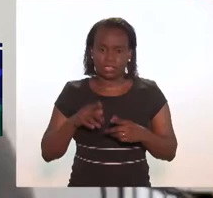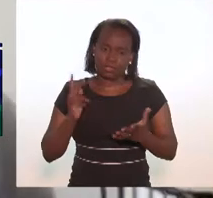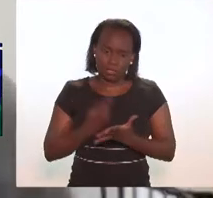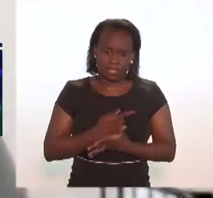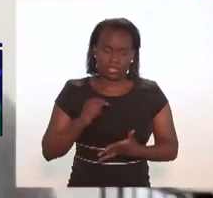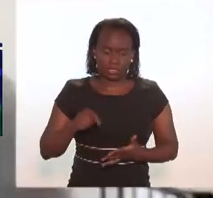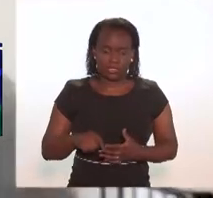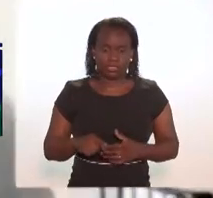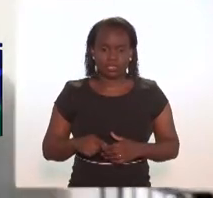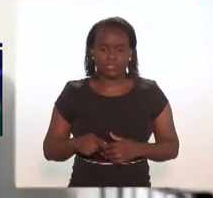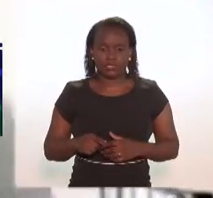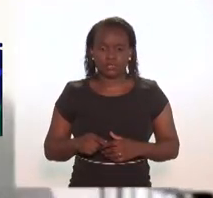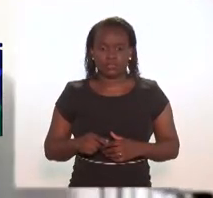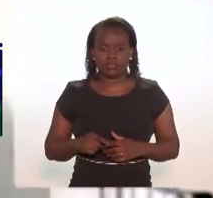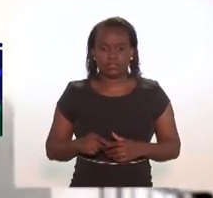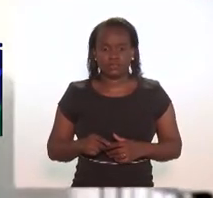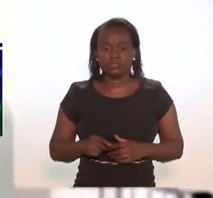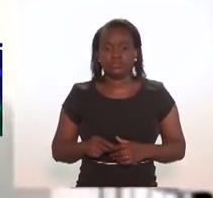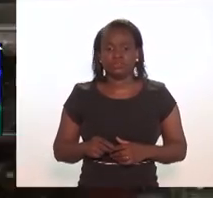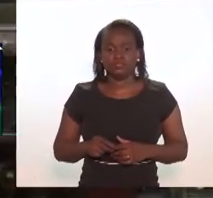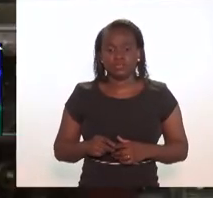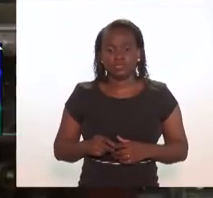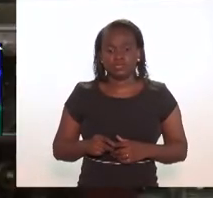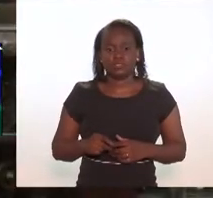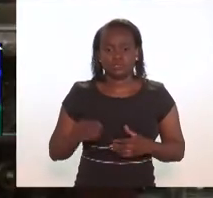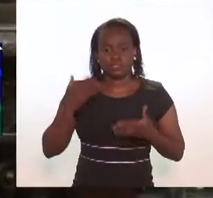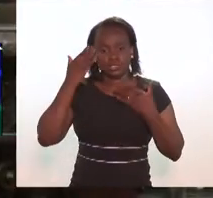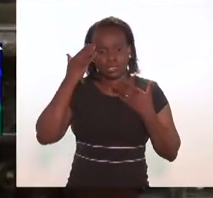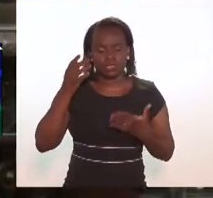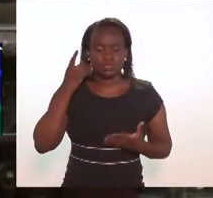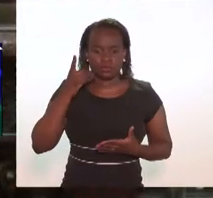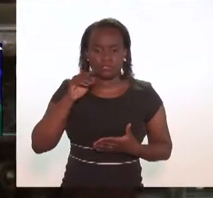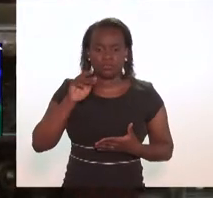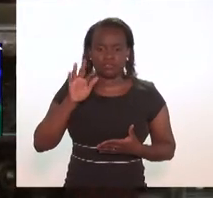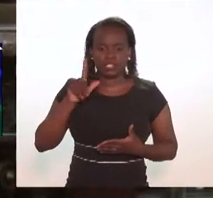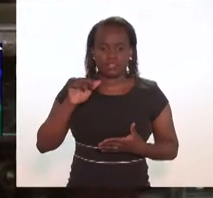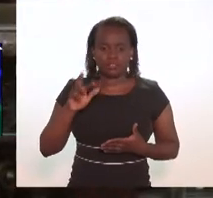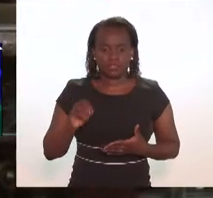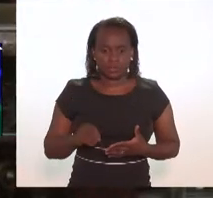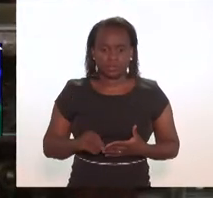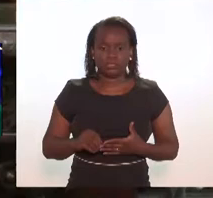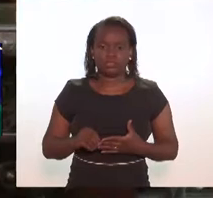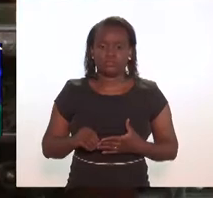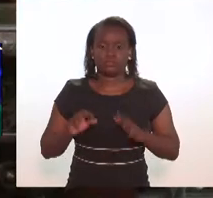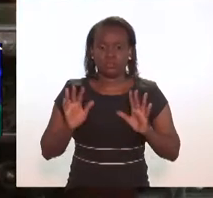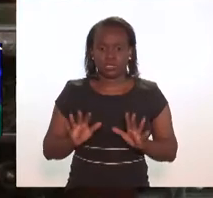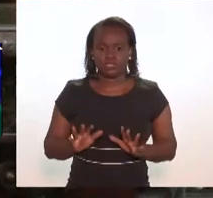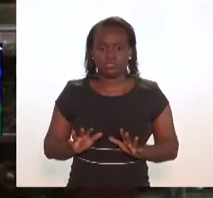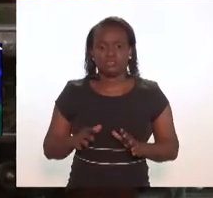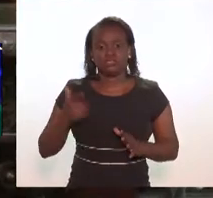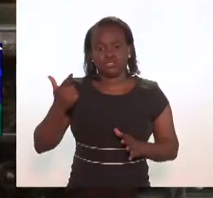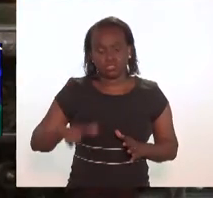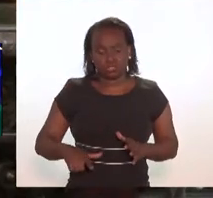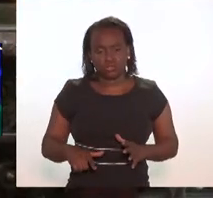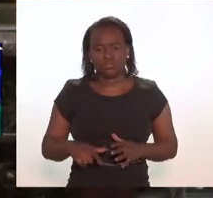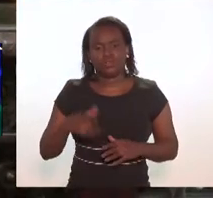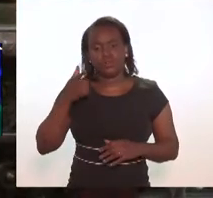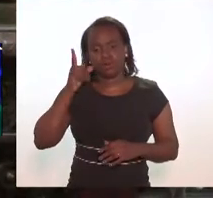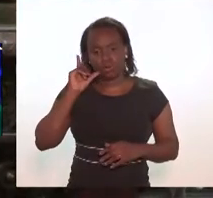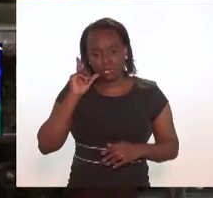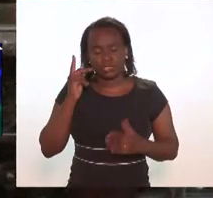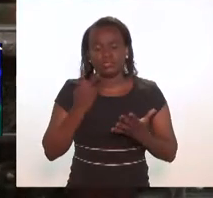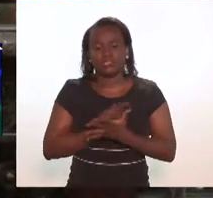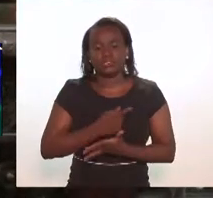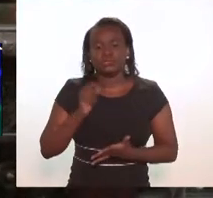vezes. Mas eu agradeço, deputado Flávio, a sua intervenção. Mas, de novo, ontem, o que